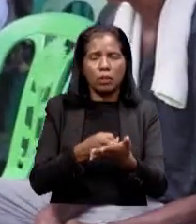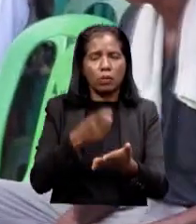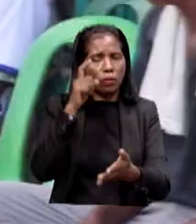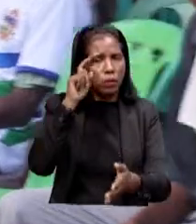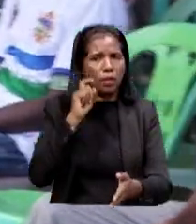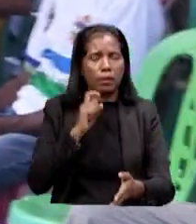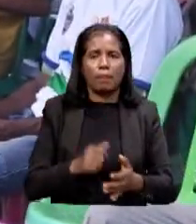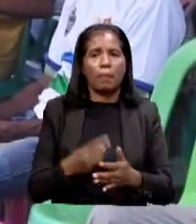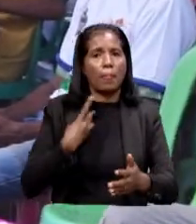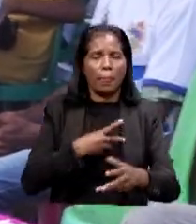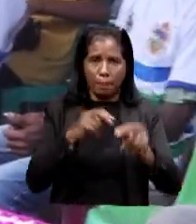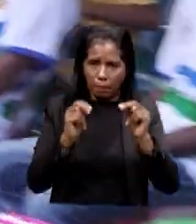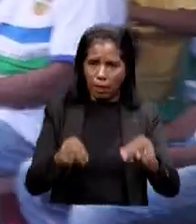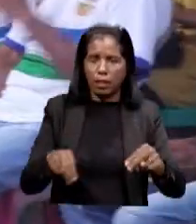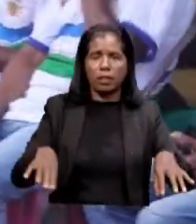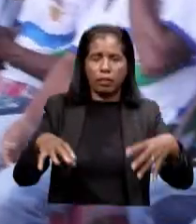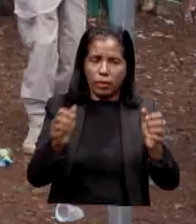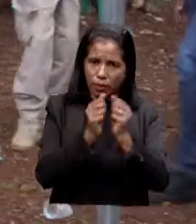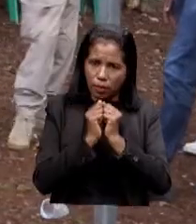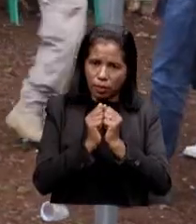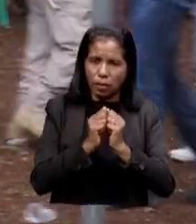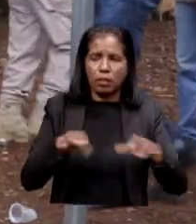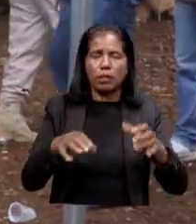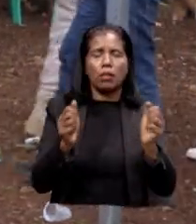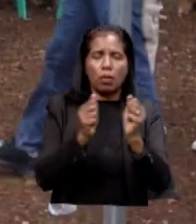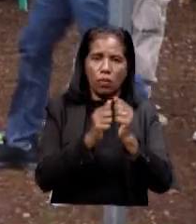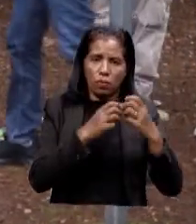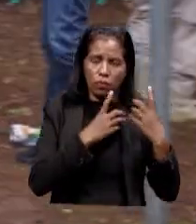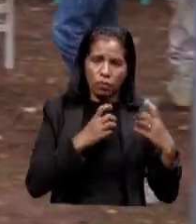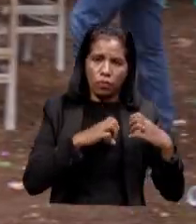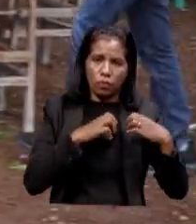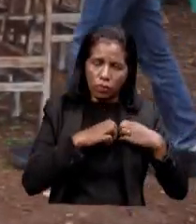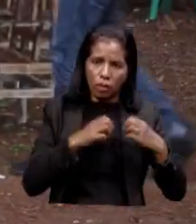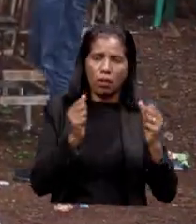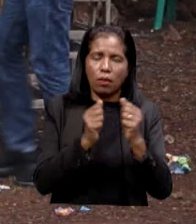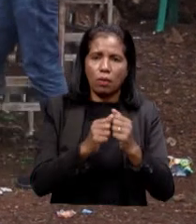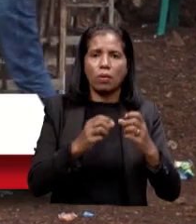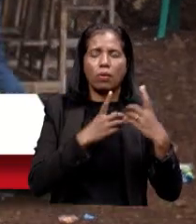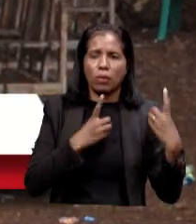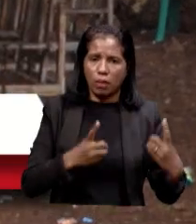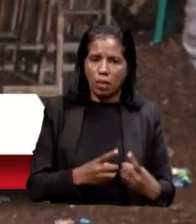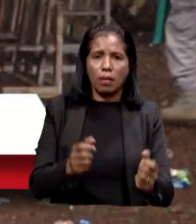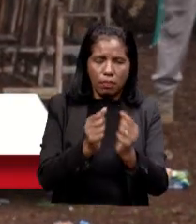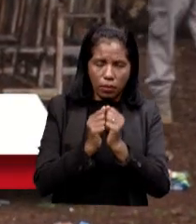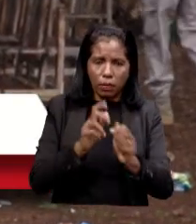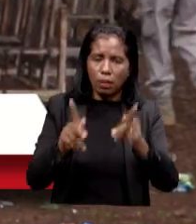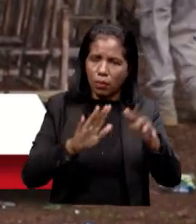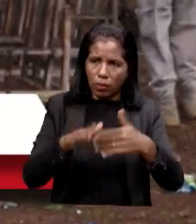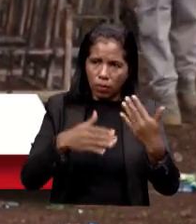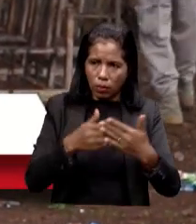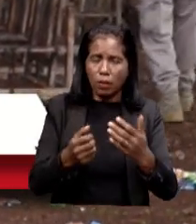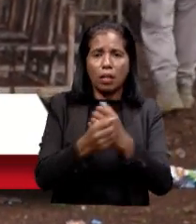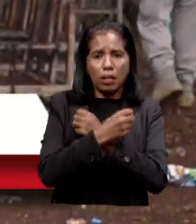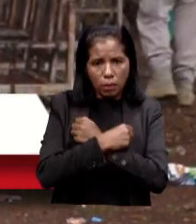que serviço makas, mas serviço hofuang hadomi. Hamutuk ho ema hutu-hutu. Adomi mo se ma